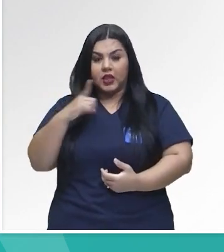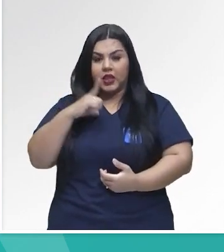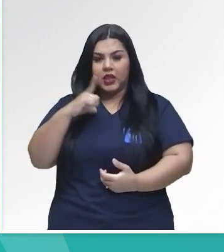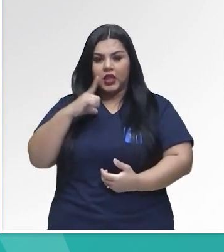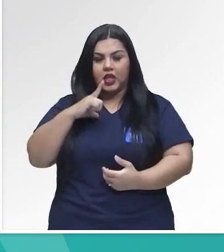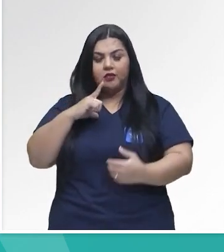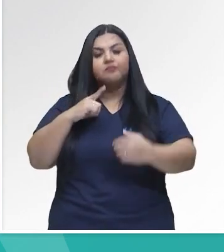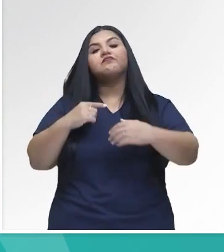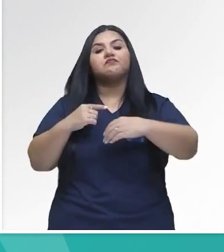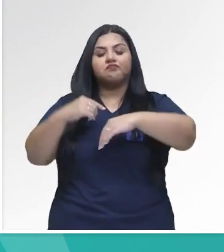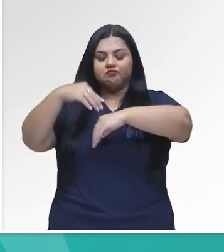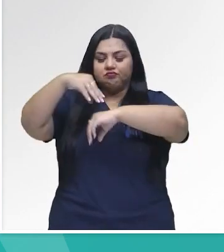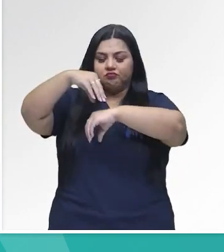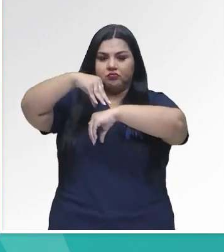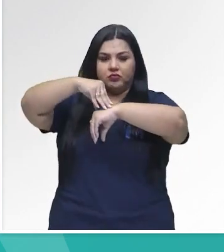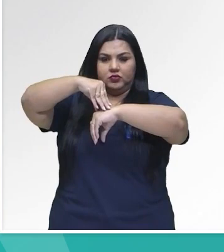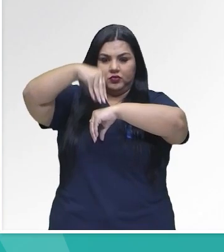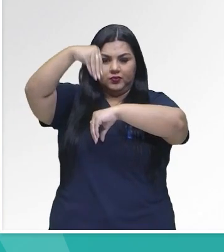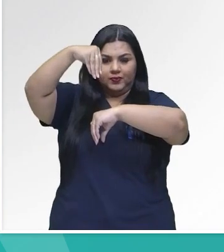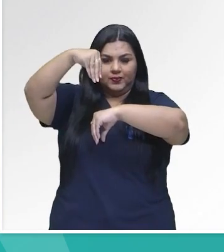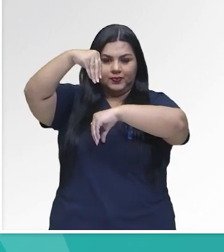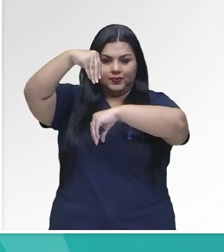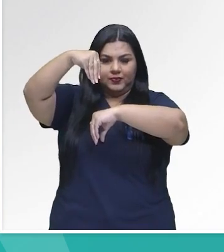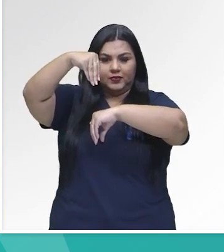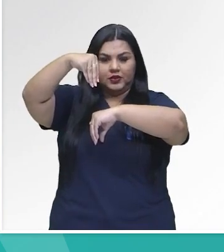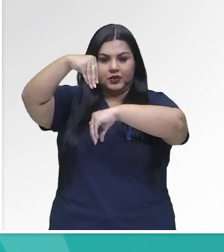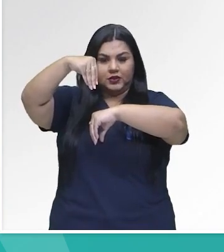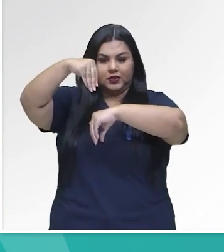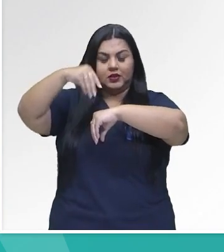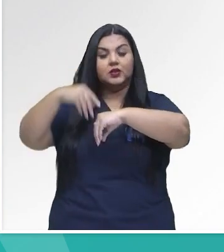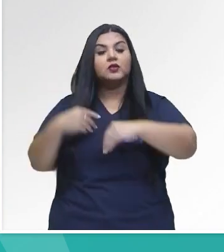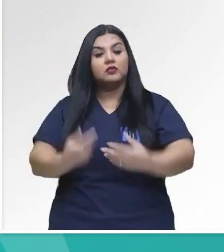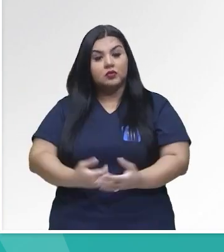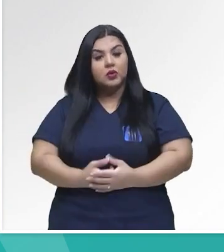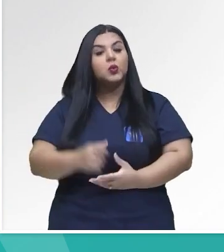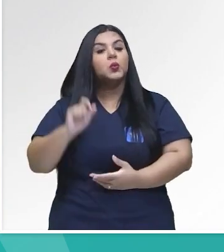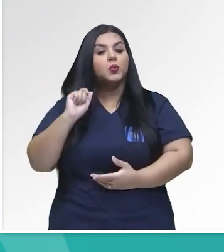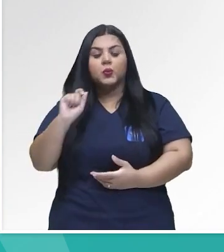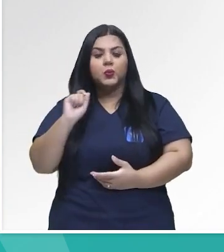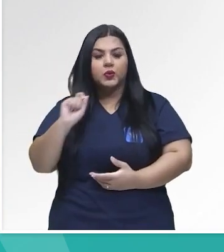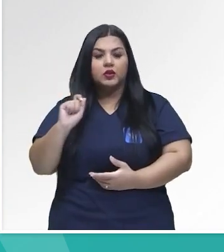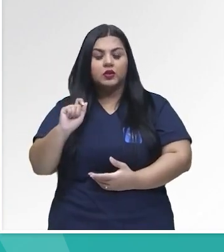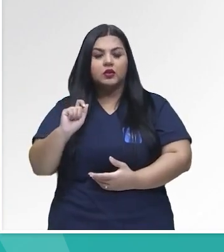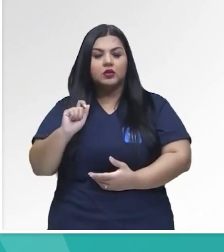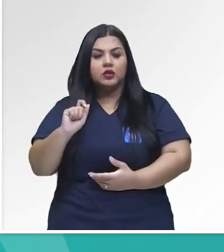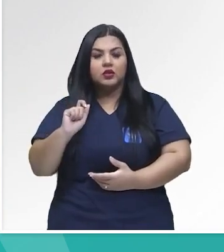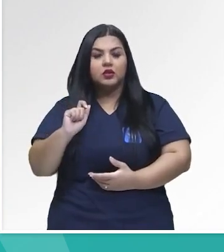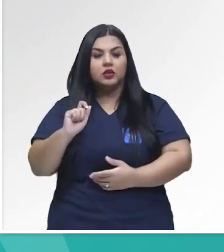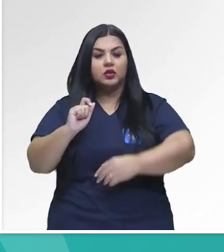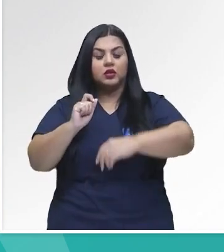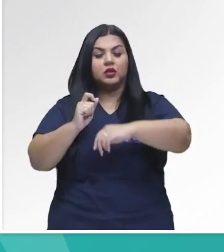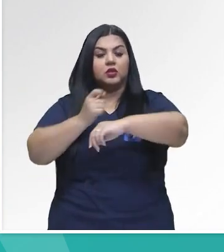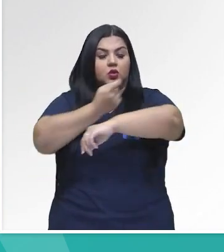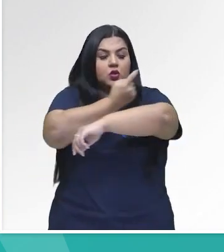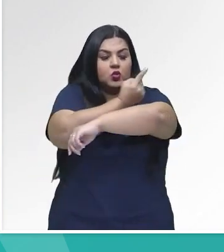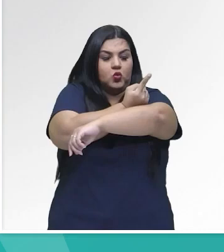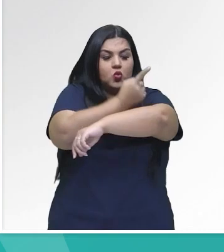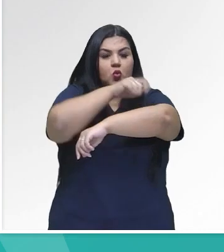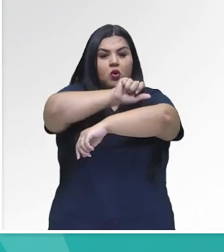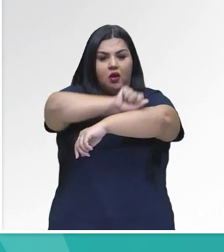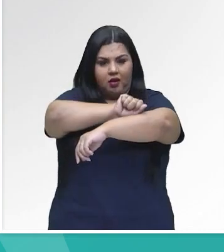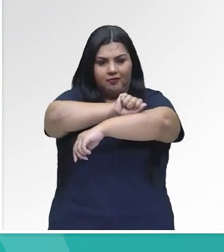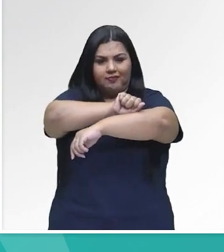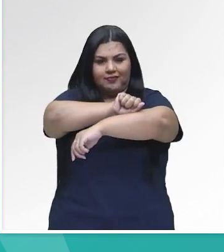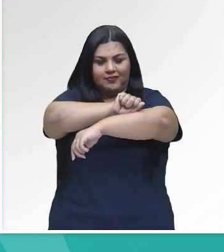torre nessa primeira casa, então eu posso dizer que a minha torre está em casa